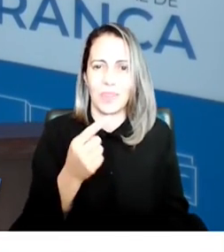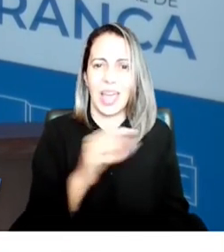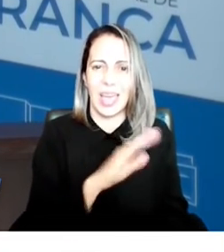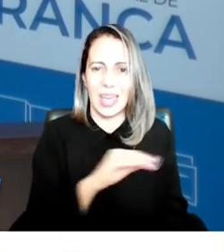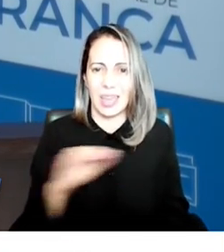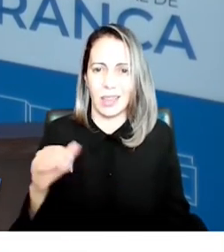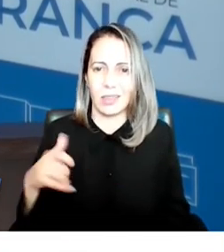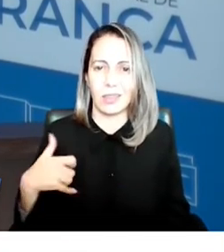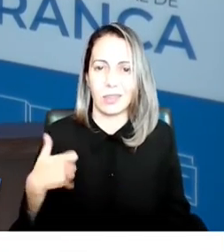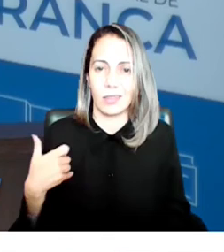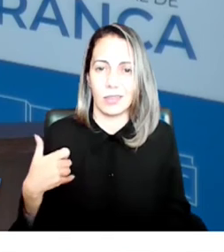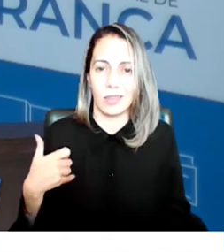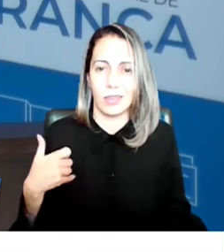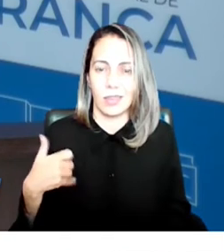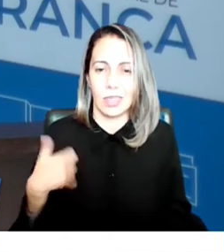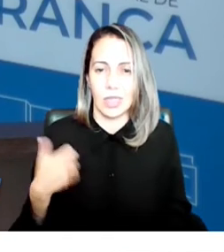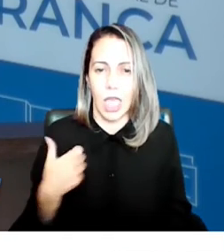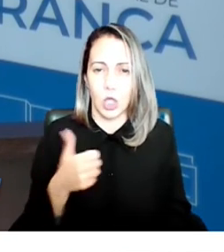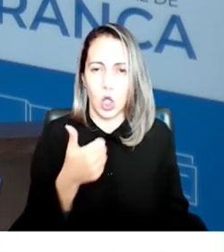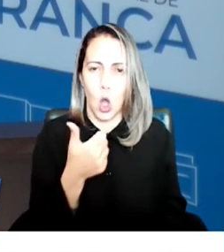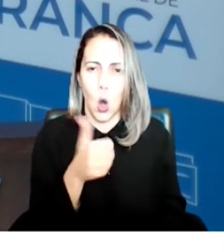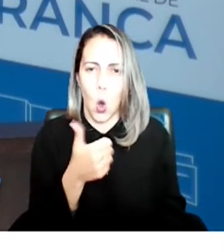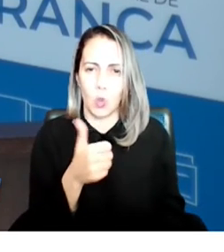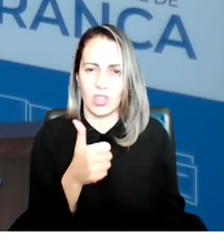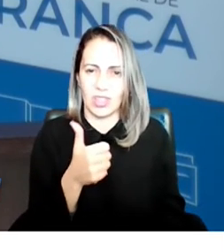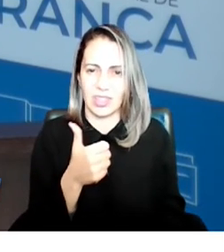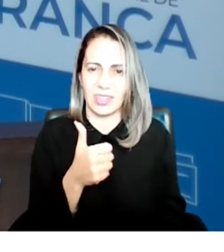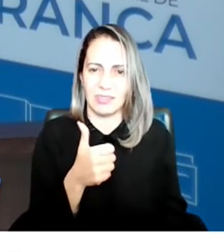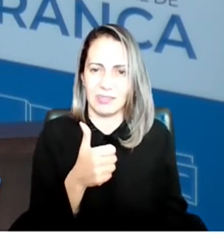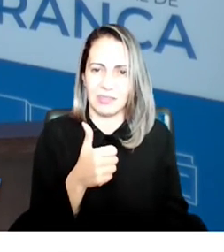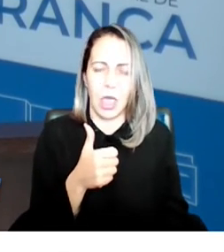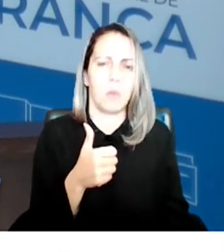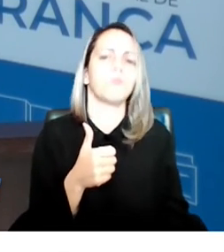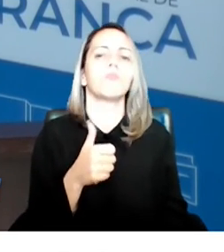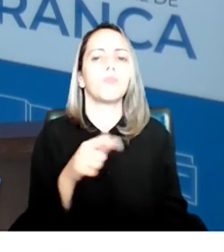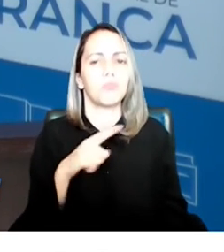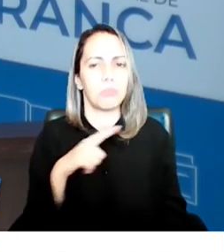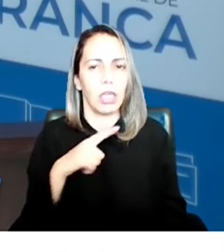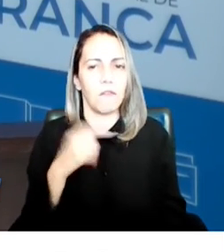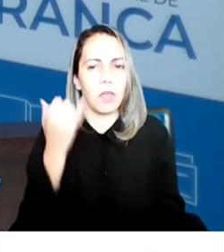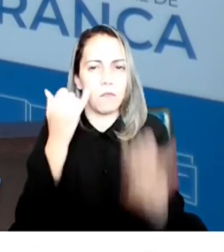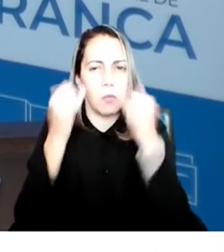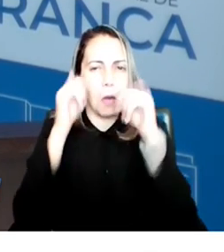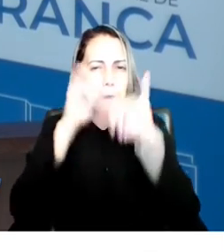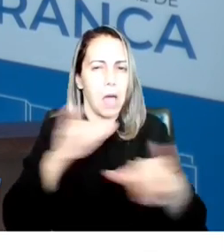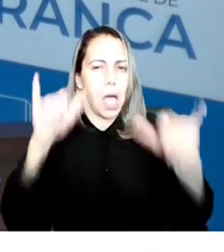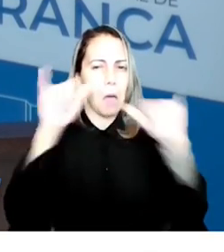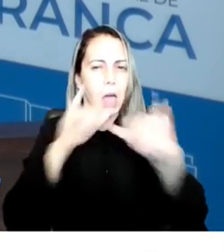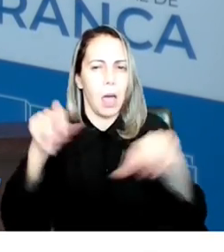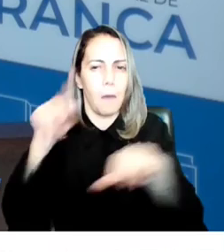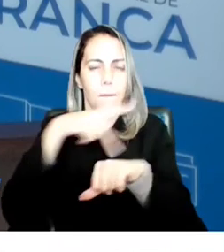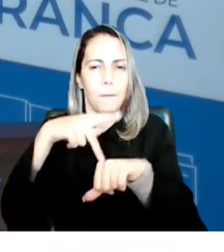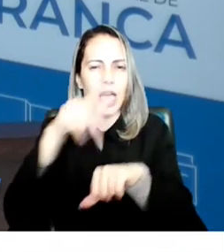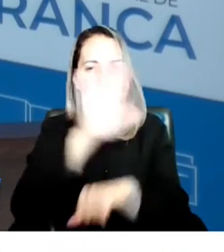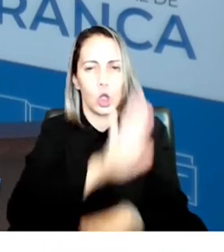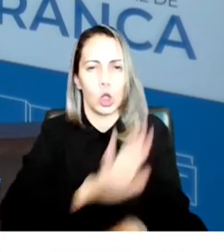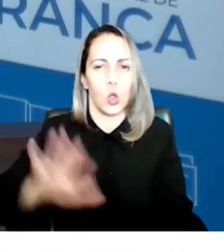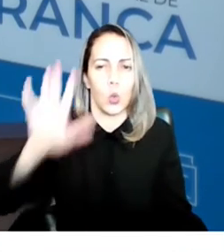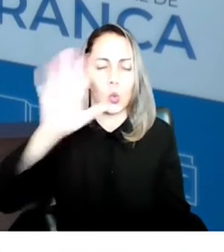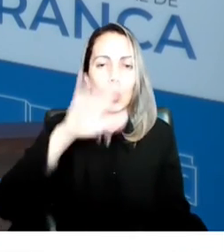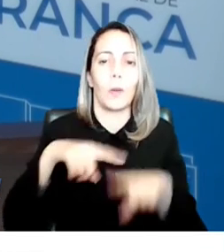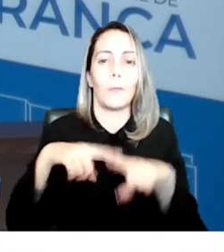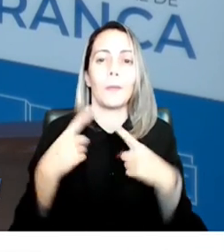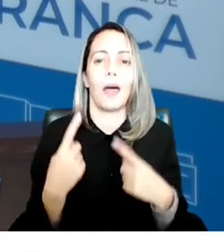tomou notoriedade, mas que acontece de uma criança que foi estuprada, que engravidou de um